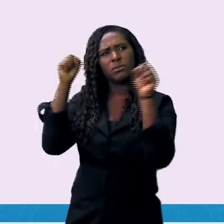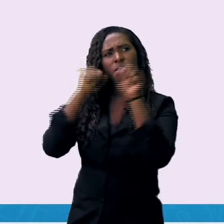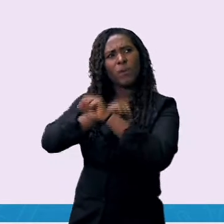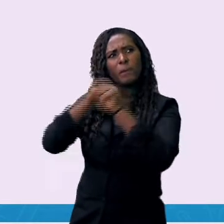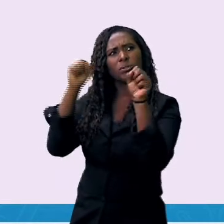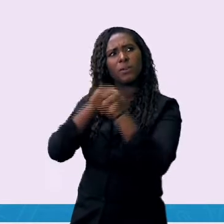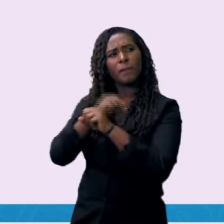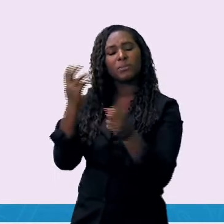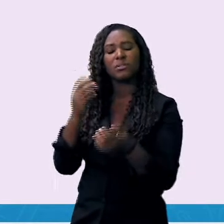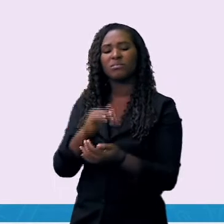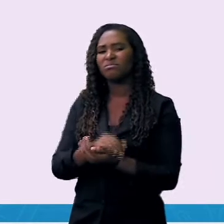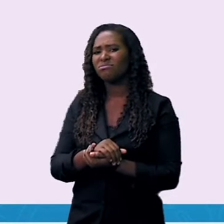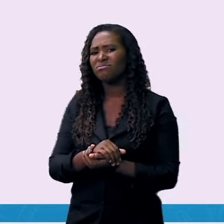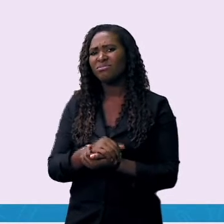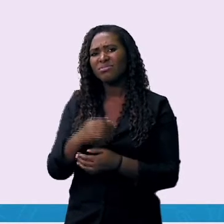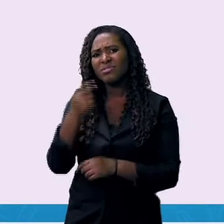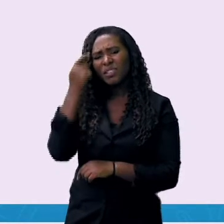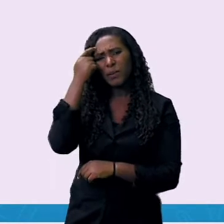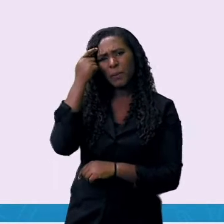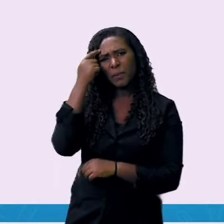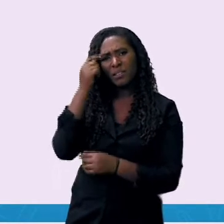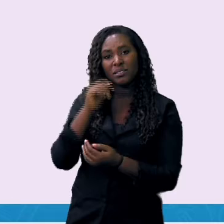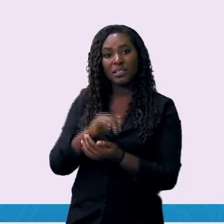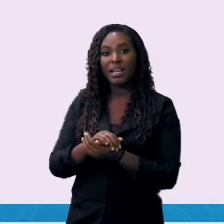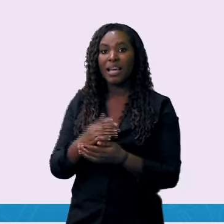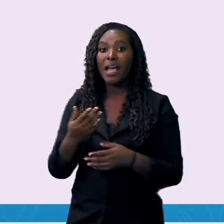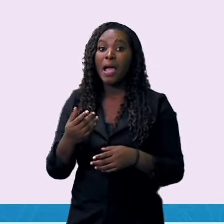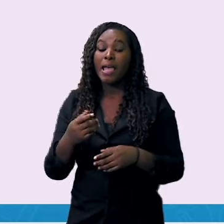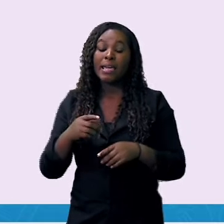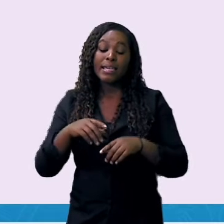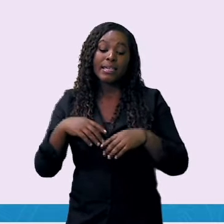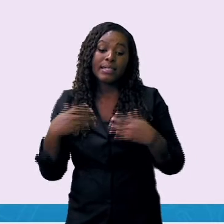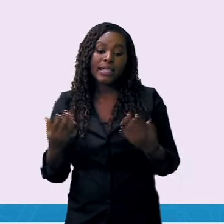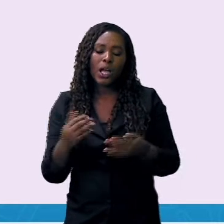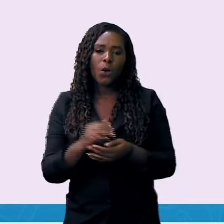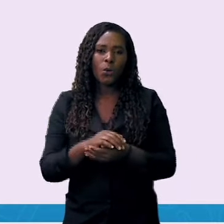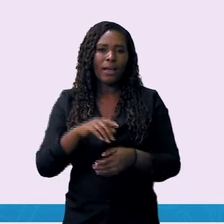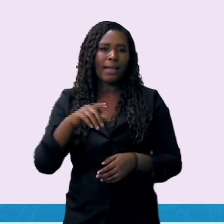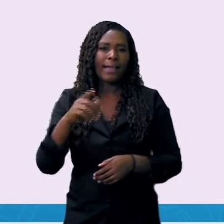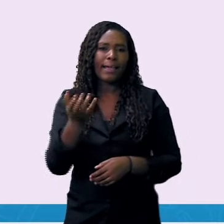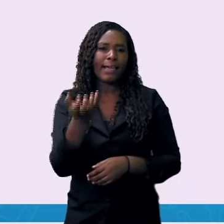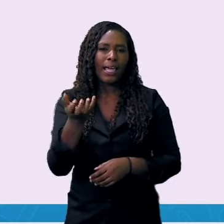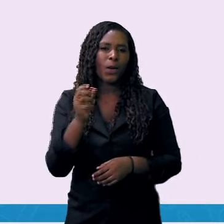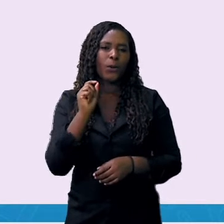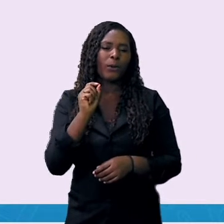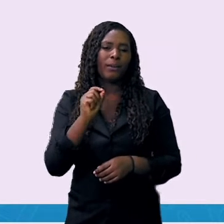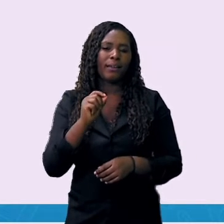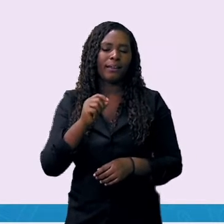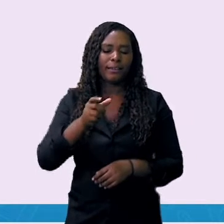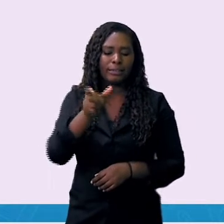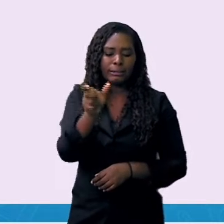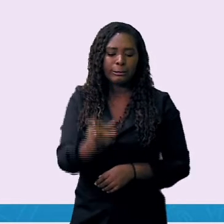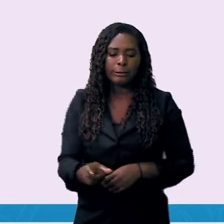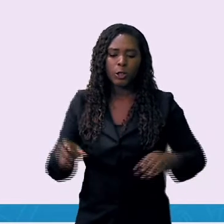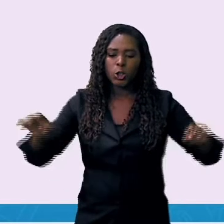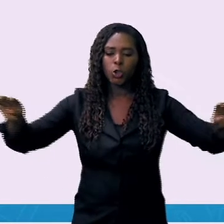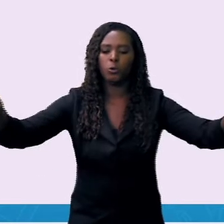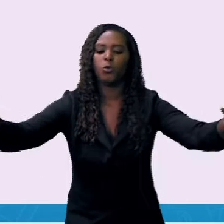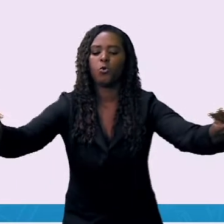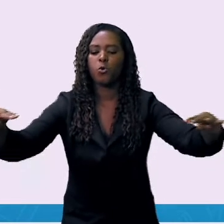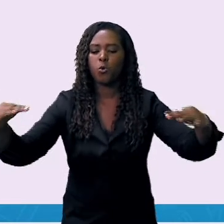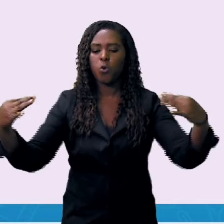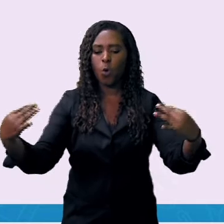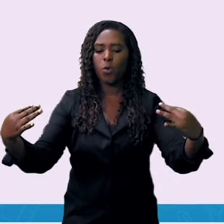pois, afinal, vai estar no centro das atenções. Pode contribuir para o desenvolvimento de uma personalidade